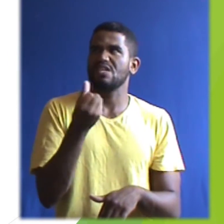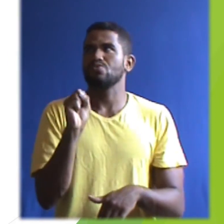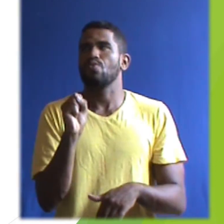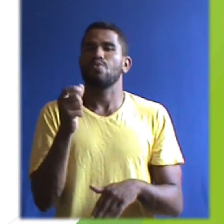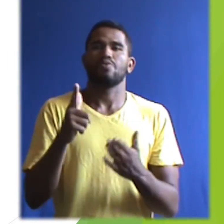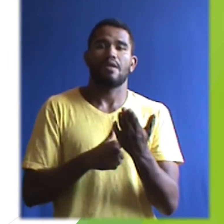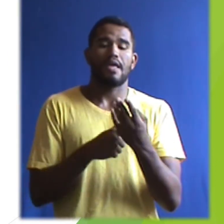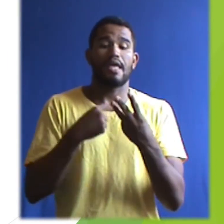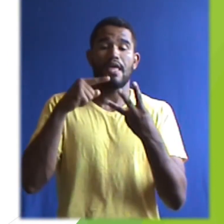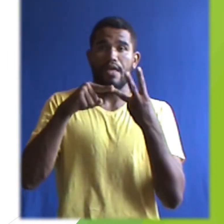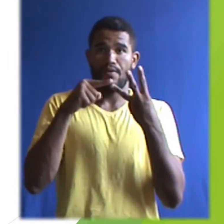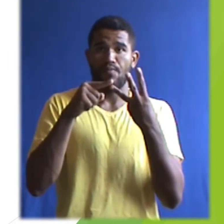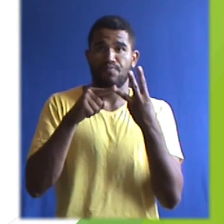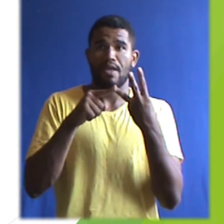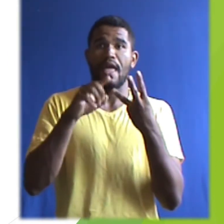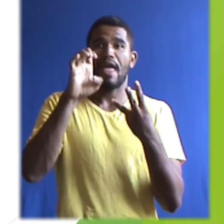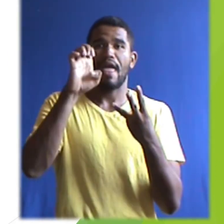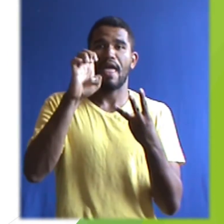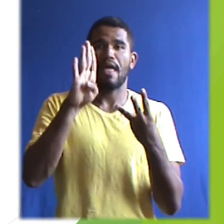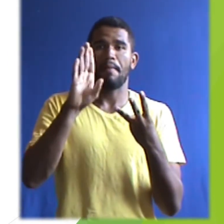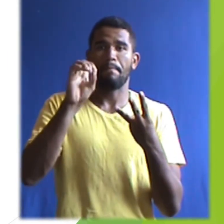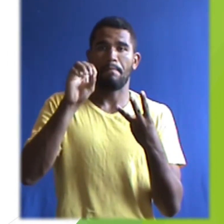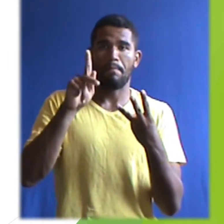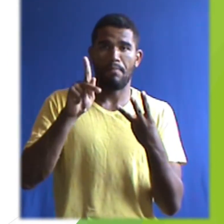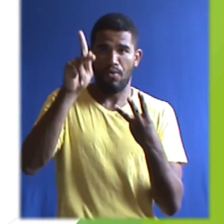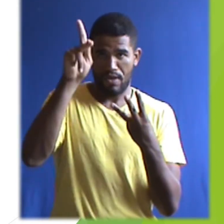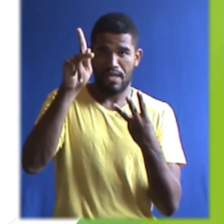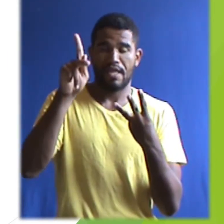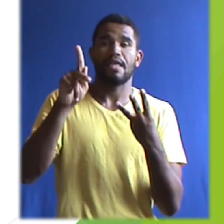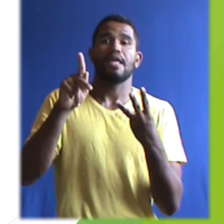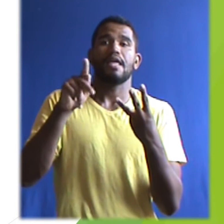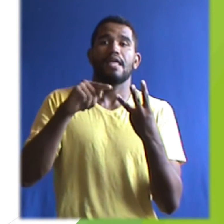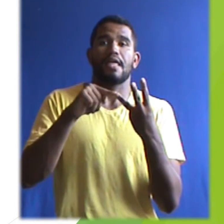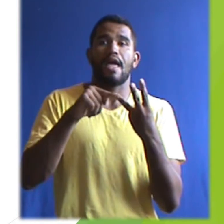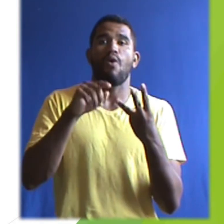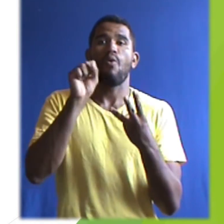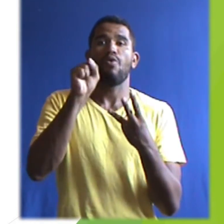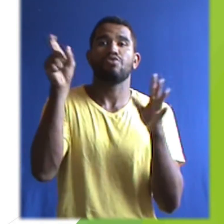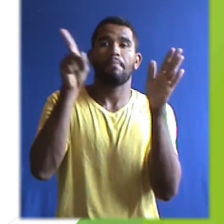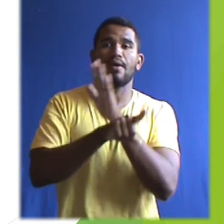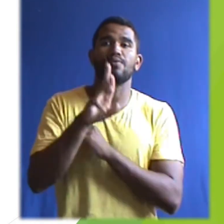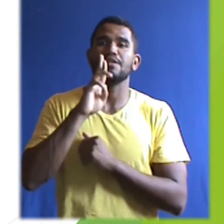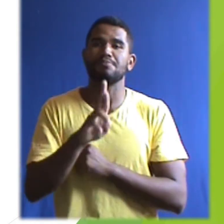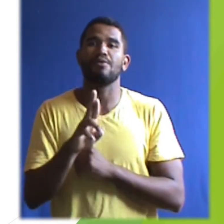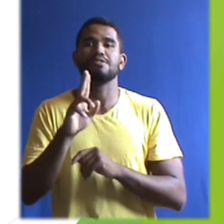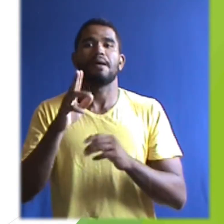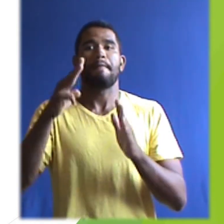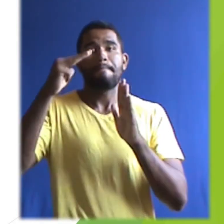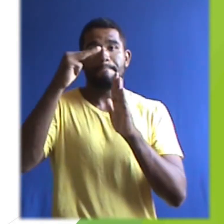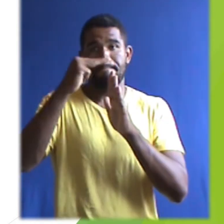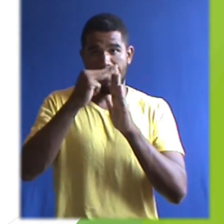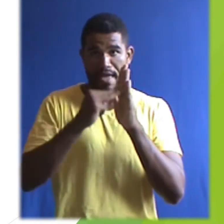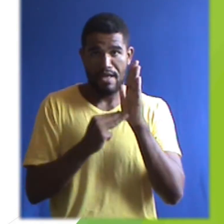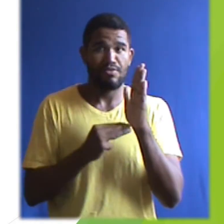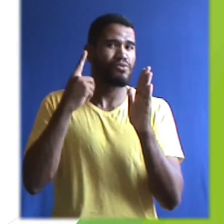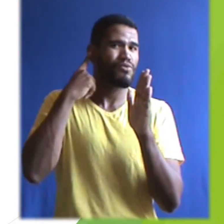cadernos excelentes. E estou também disponibilizando um e-book com 8 perguntas e respostas sobre o método fônico, que é um dos